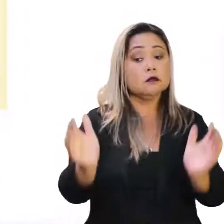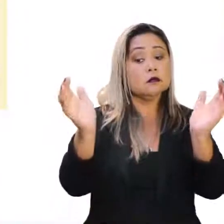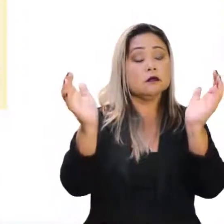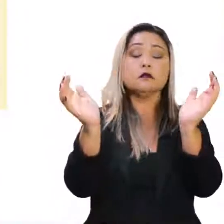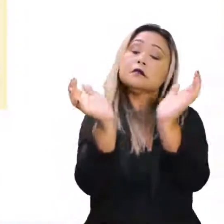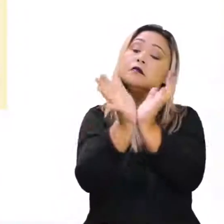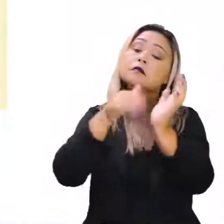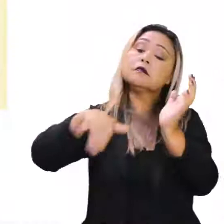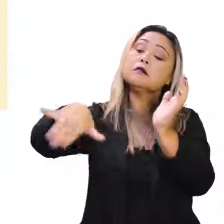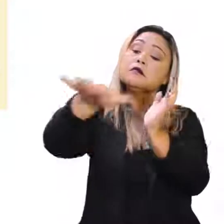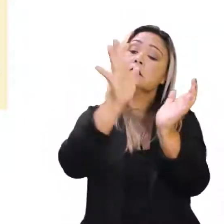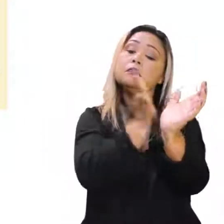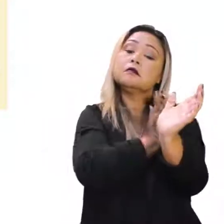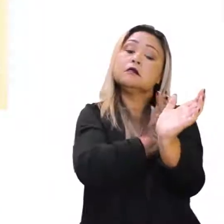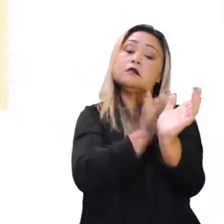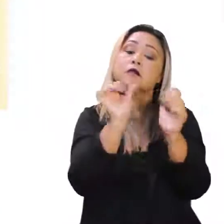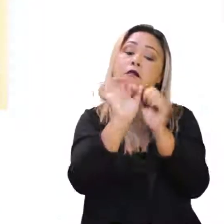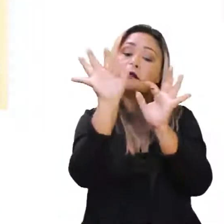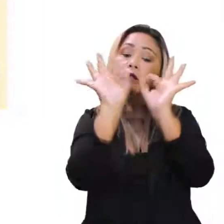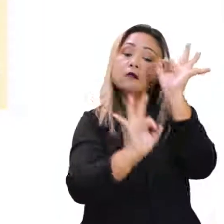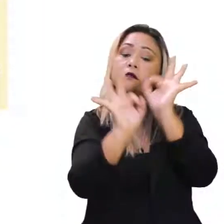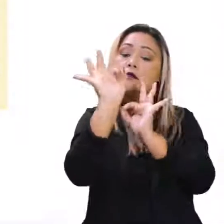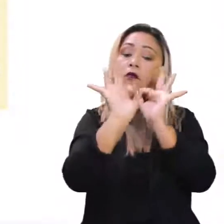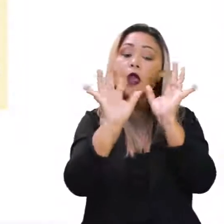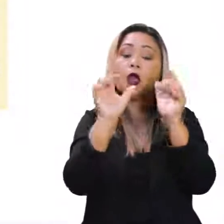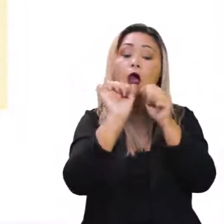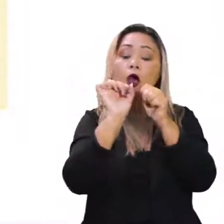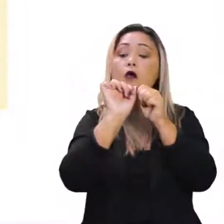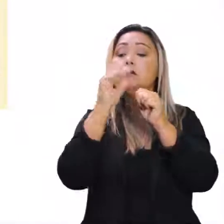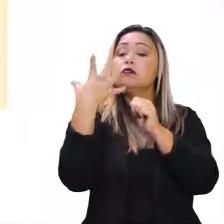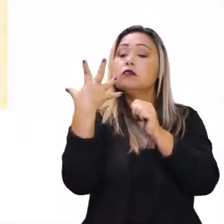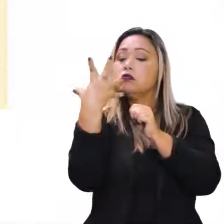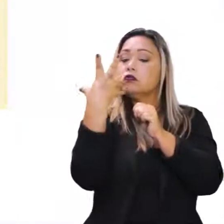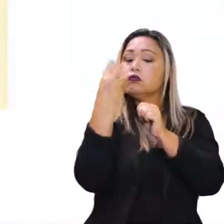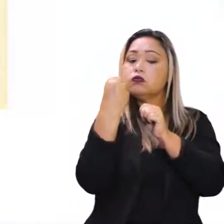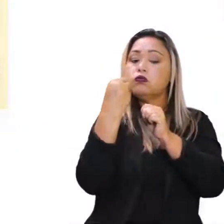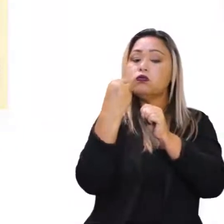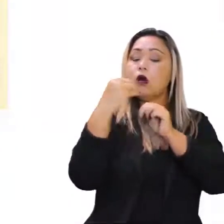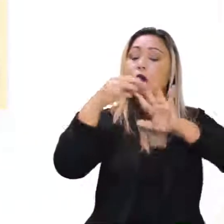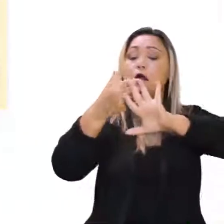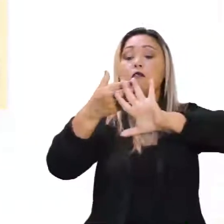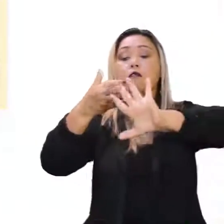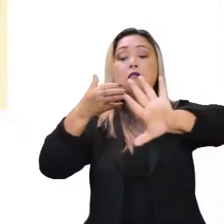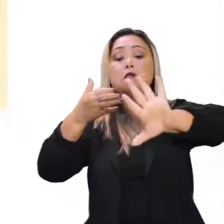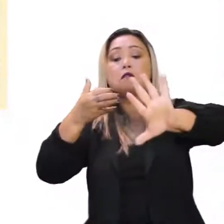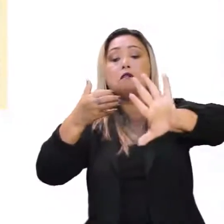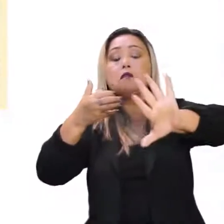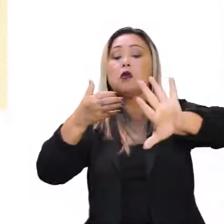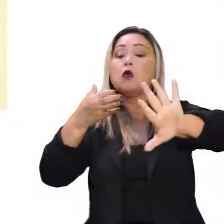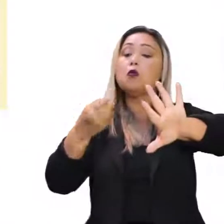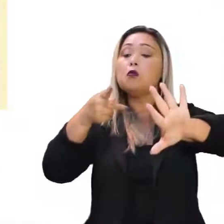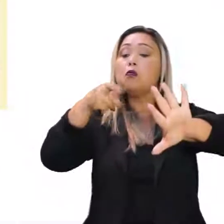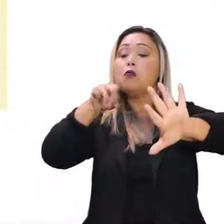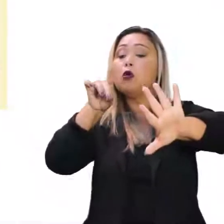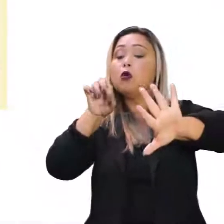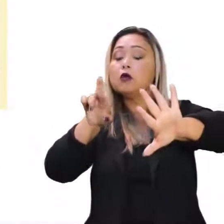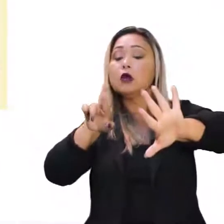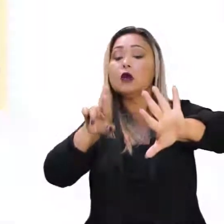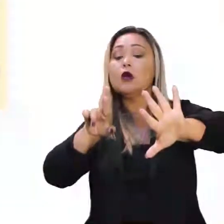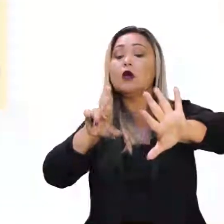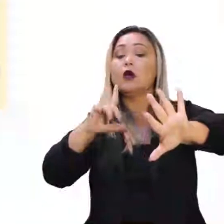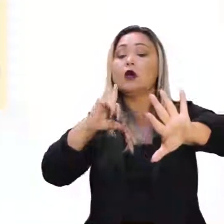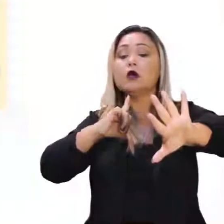Bom, a burguesia, então, construiu a sua expressão estética para se distinguir como poder. Ou seja, tinha